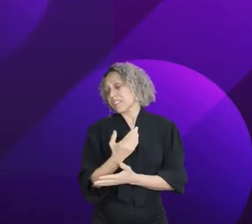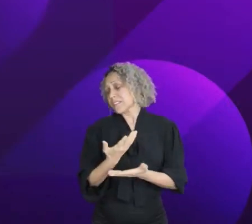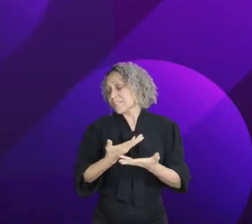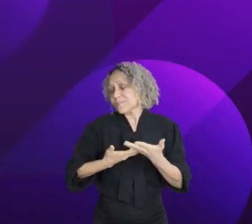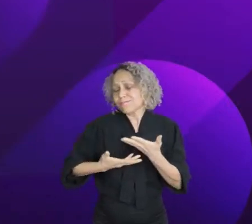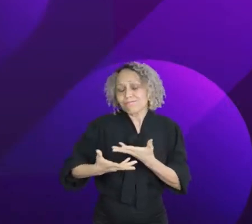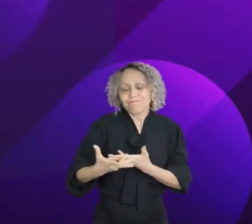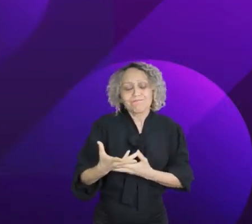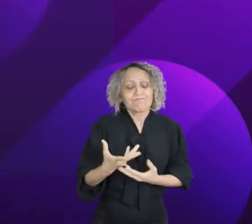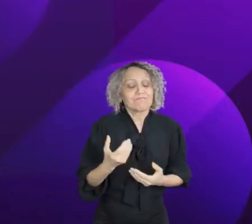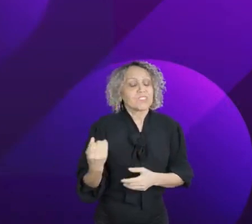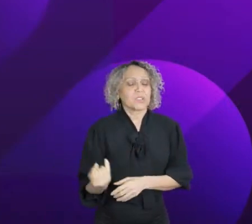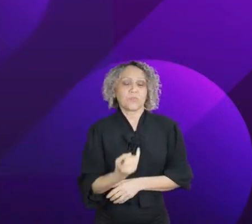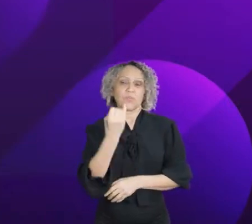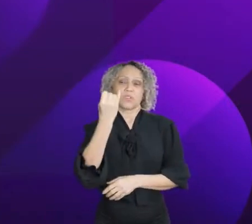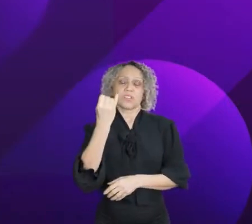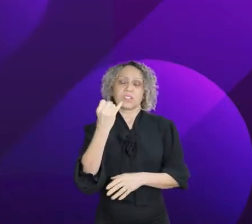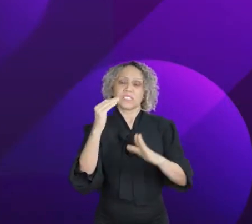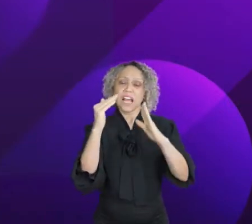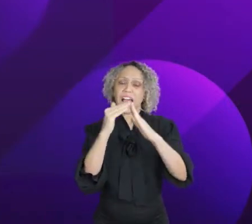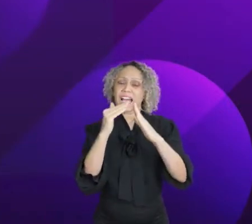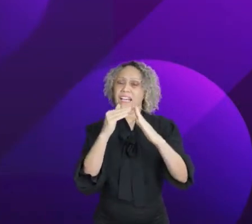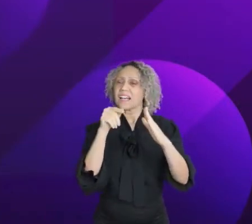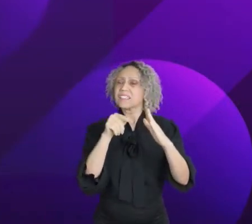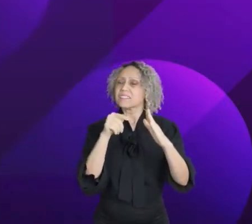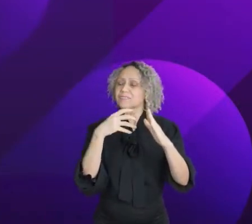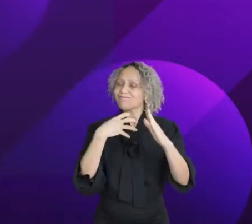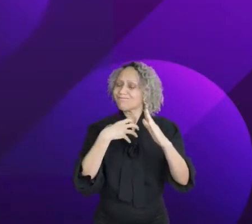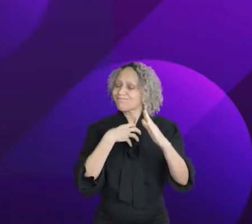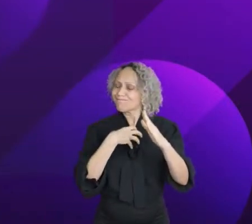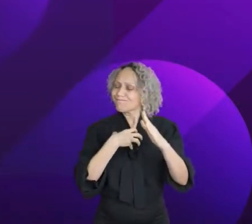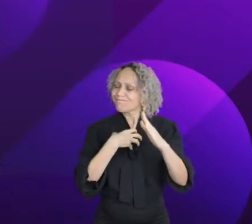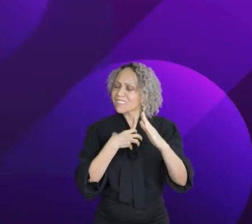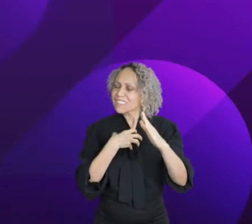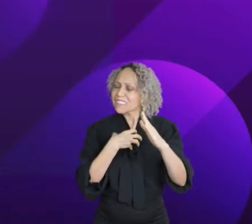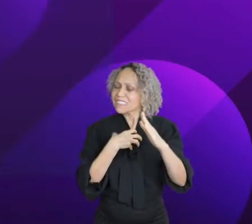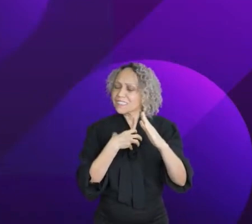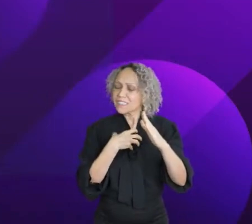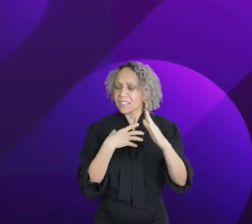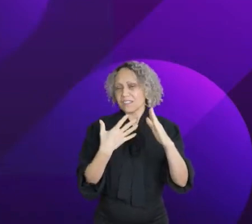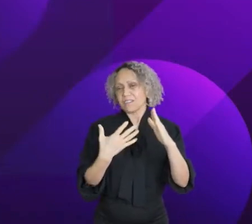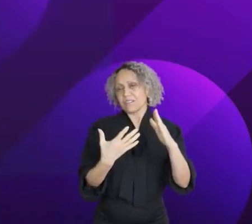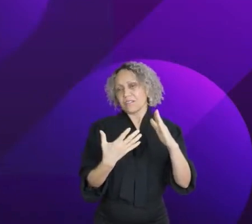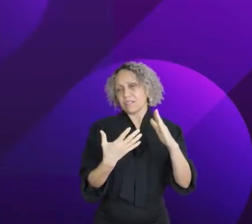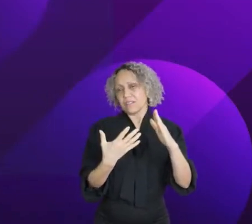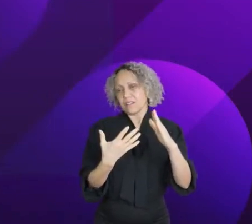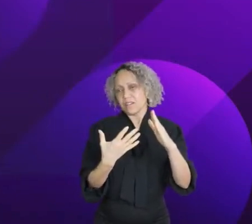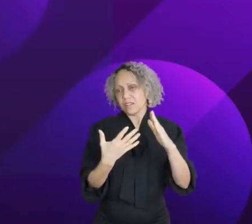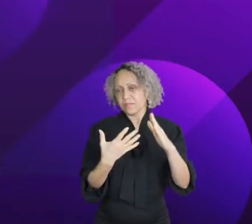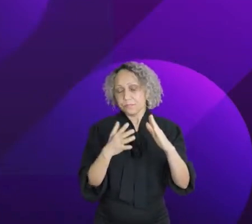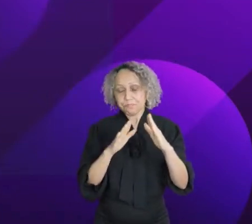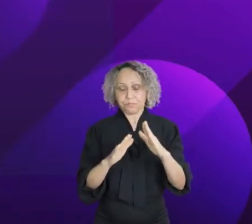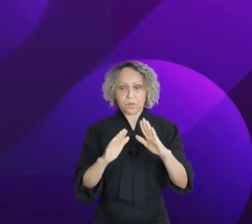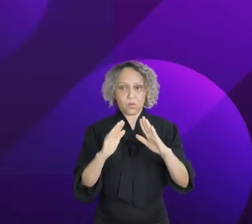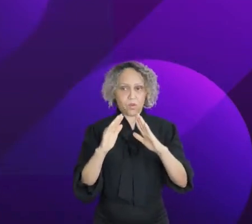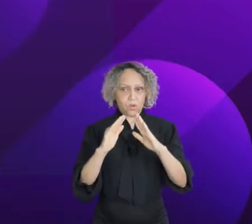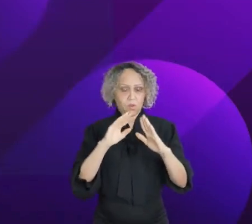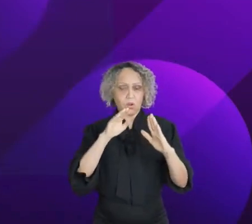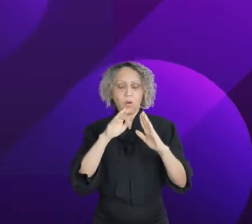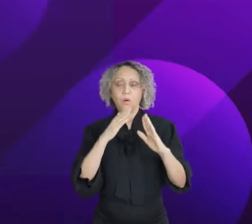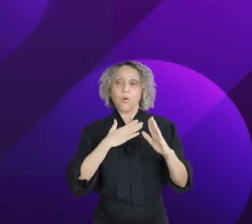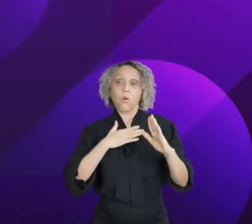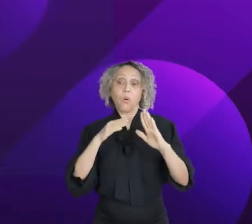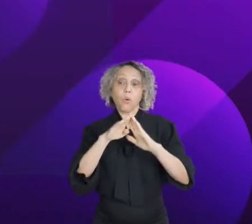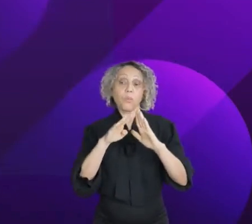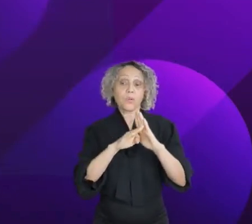um processo muito de afeto. O programa Minha Casa Minha Vida superou um número enorme de